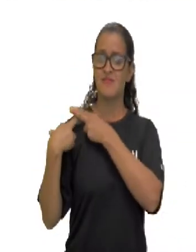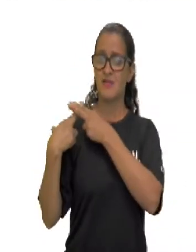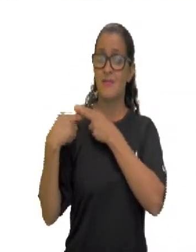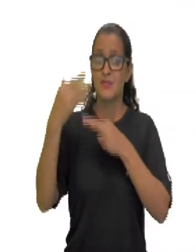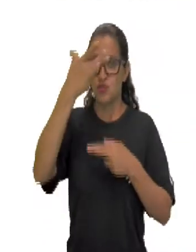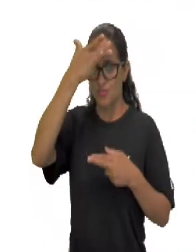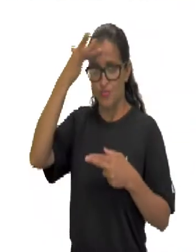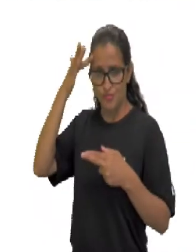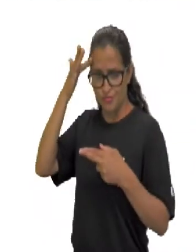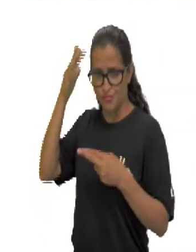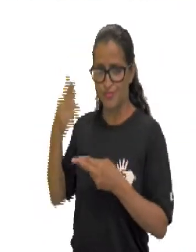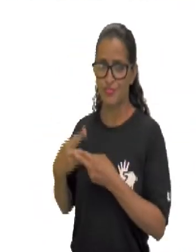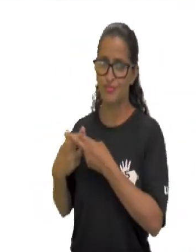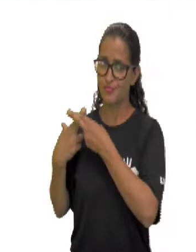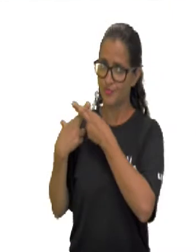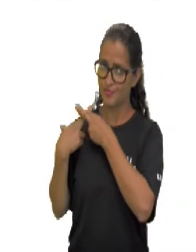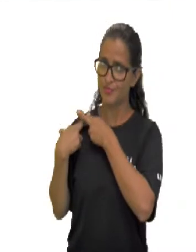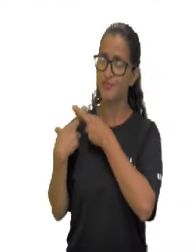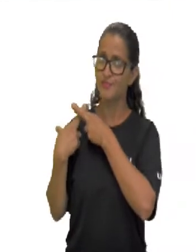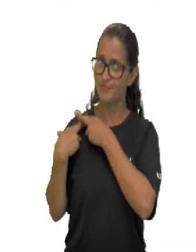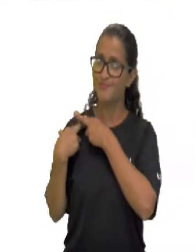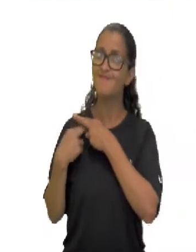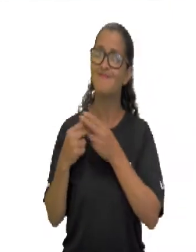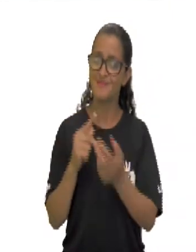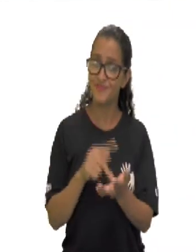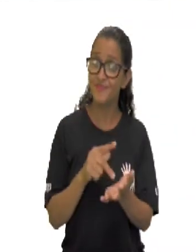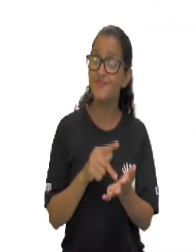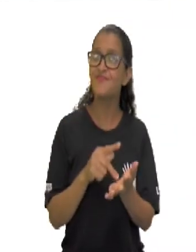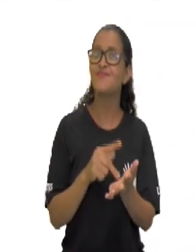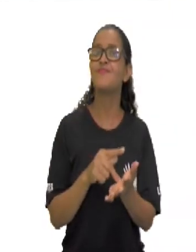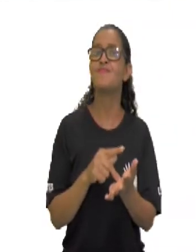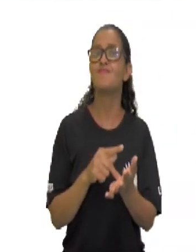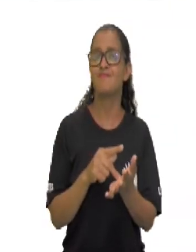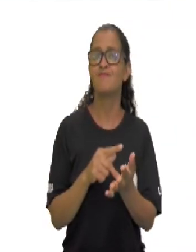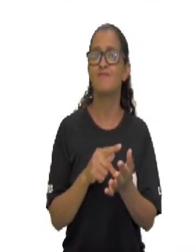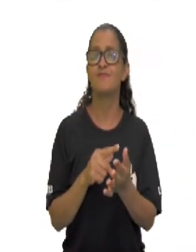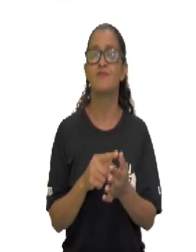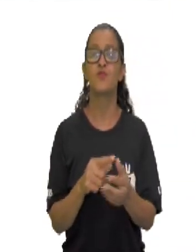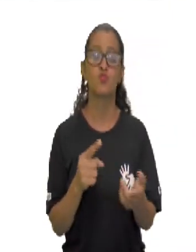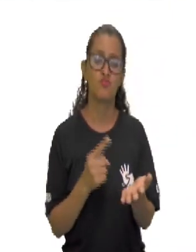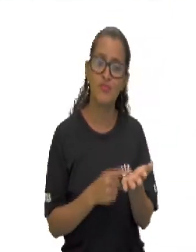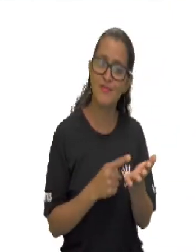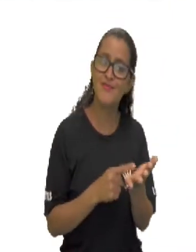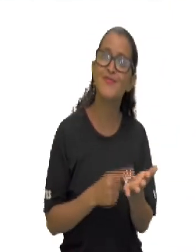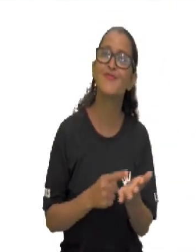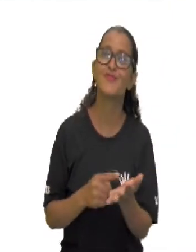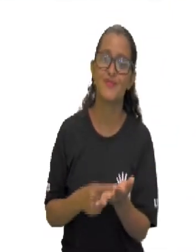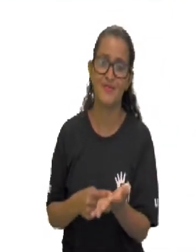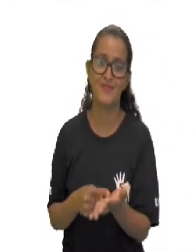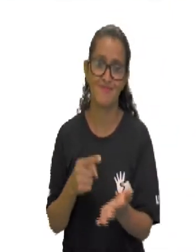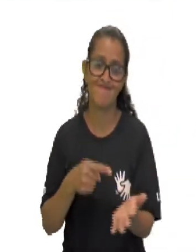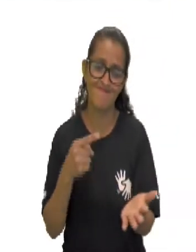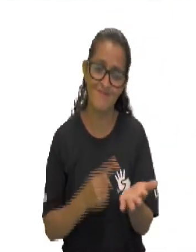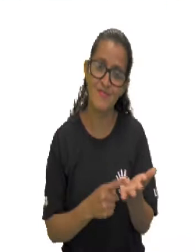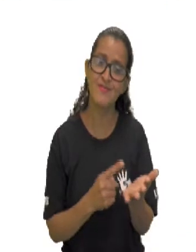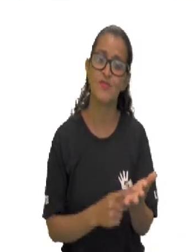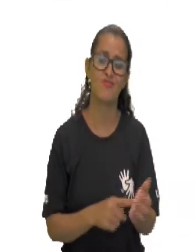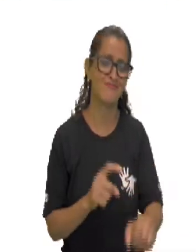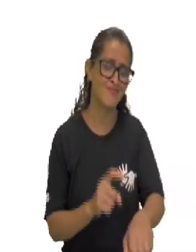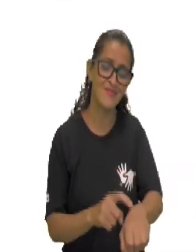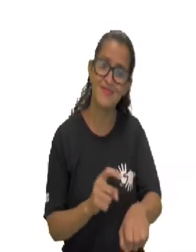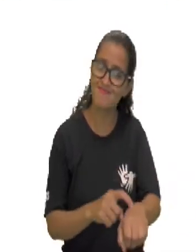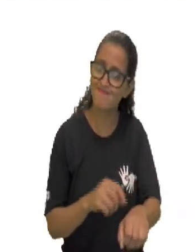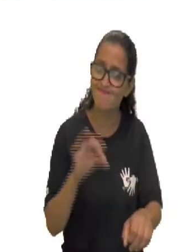isso? Aumentar o senso, quer dizer, aumentar o nosso compromisso com aquela peça, com aquele horário, a